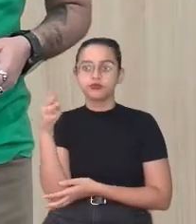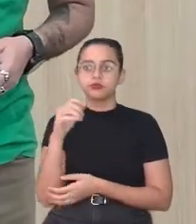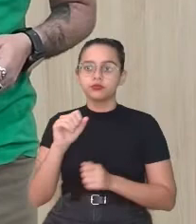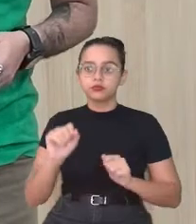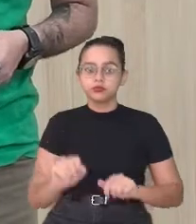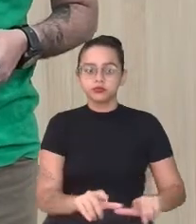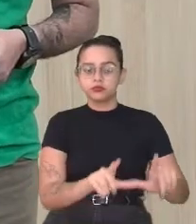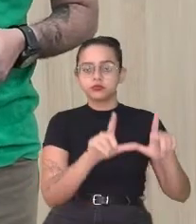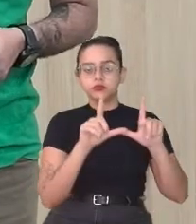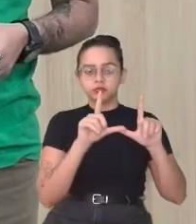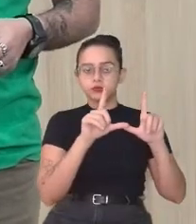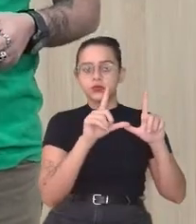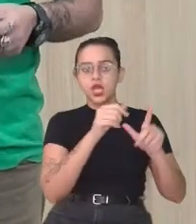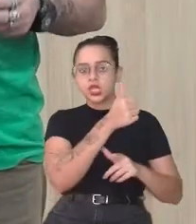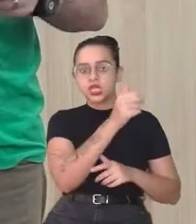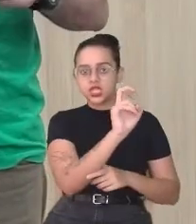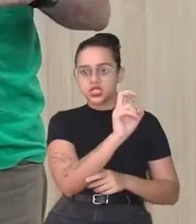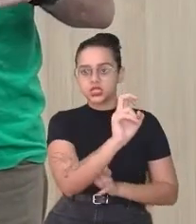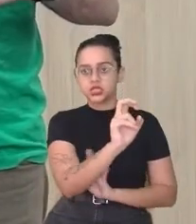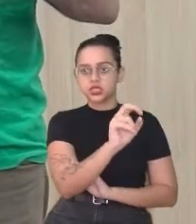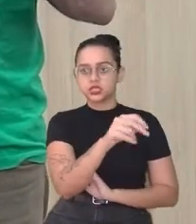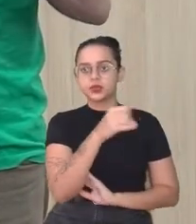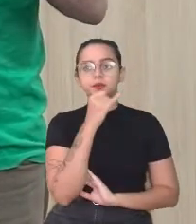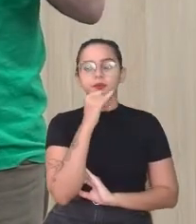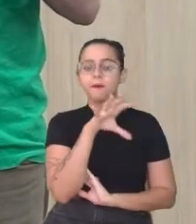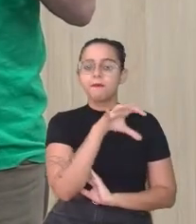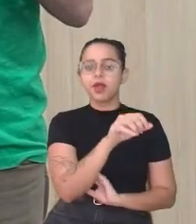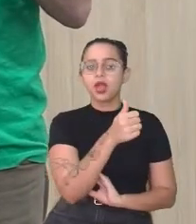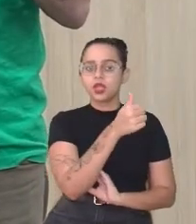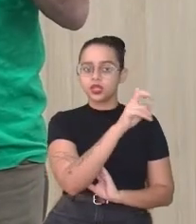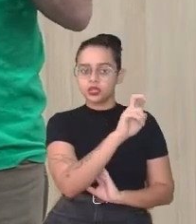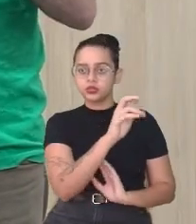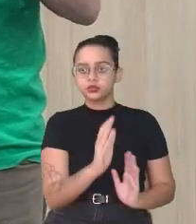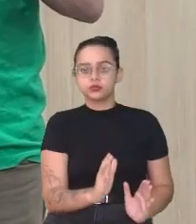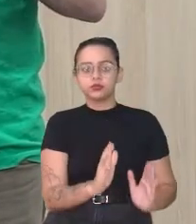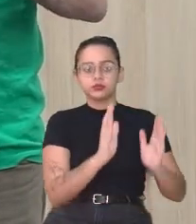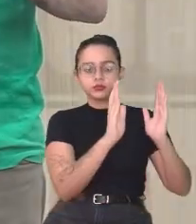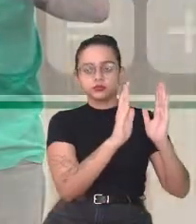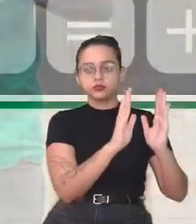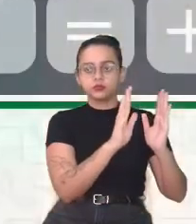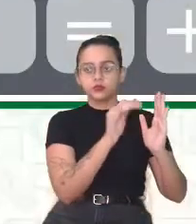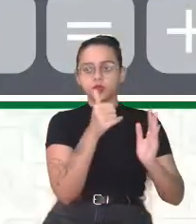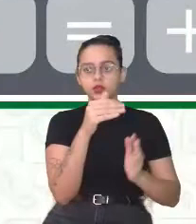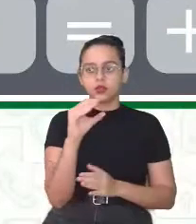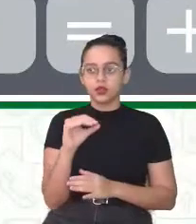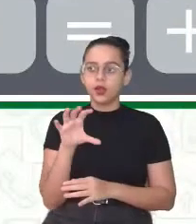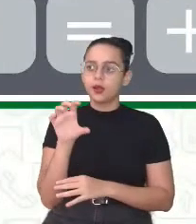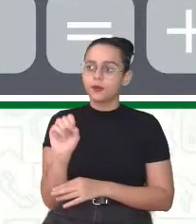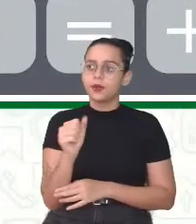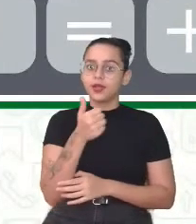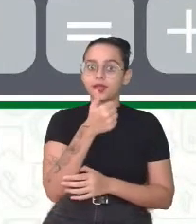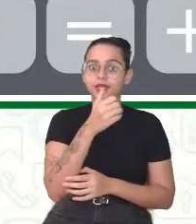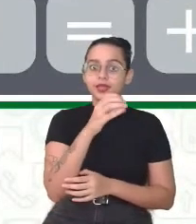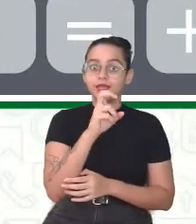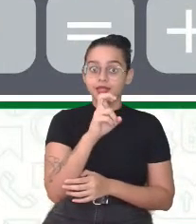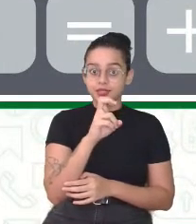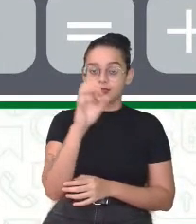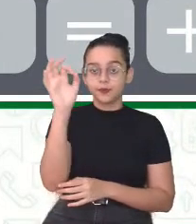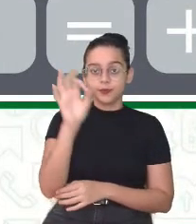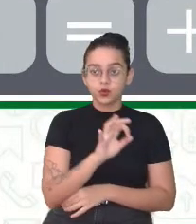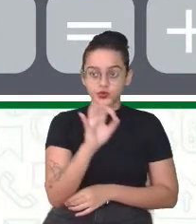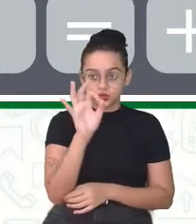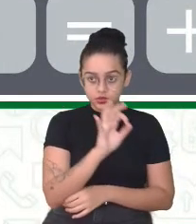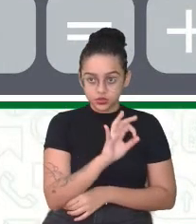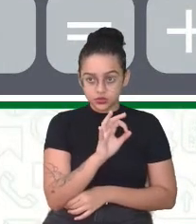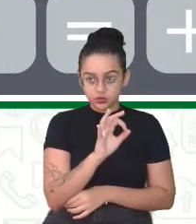destaquei 15 pedaços daquele, ou seja, eu peguei 15 partes de 100, eu peguei 15%, tá certo?